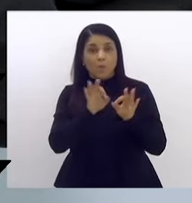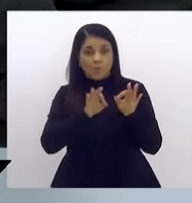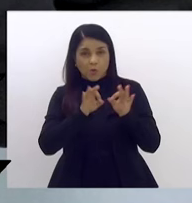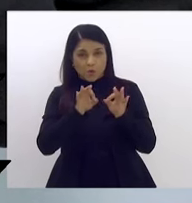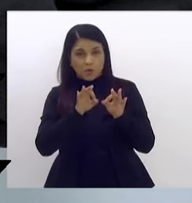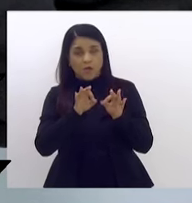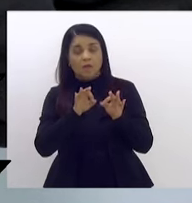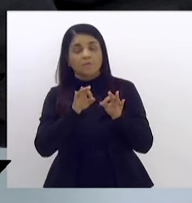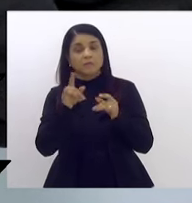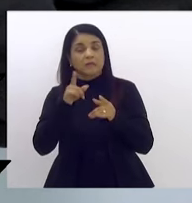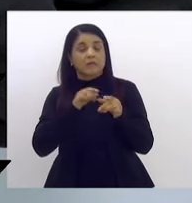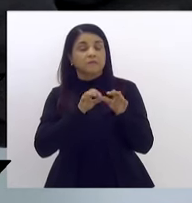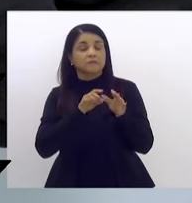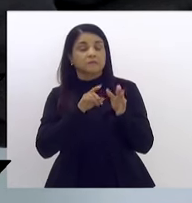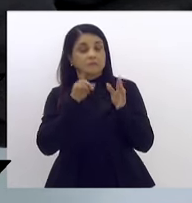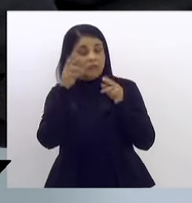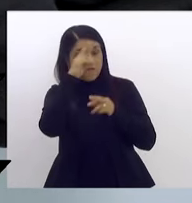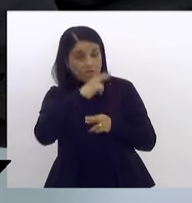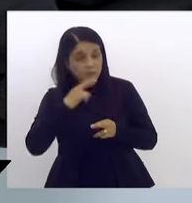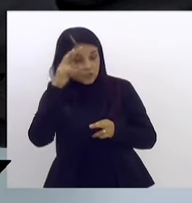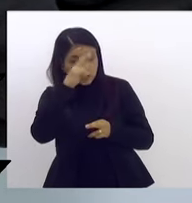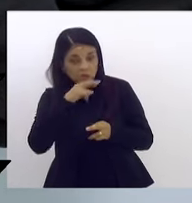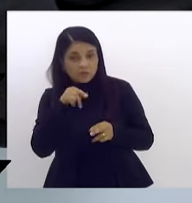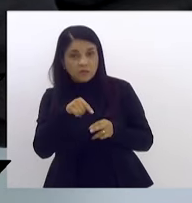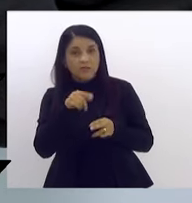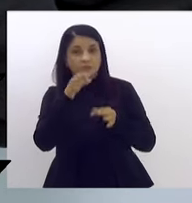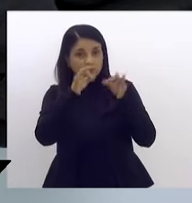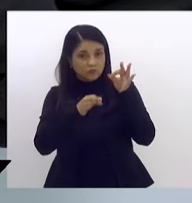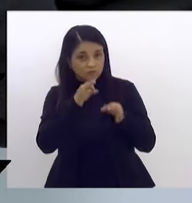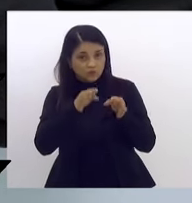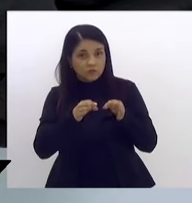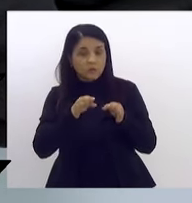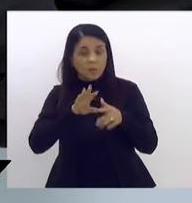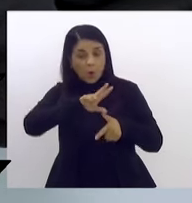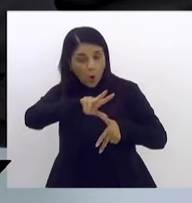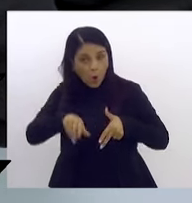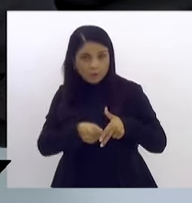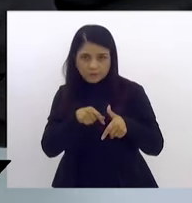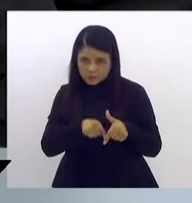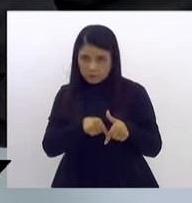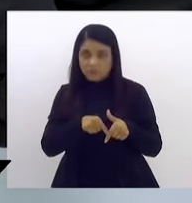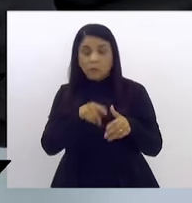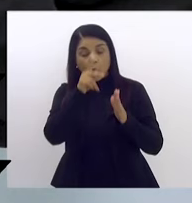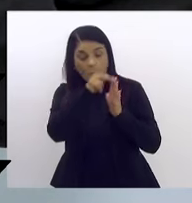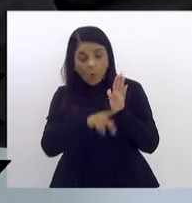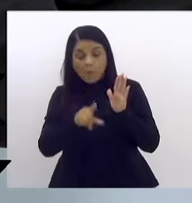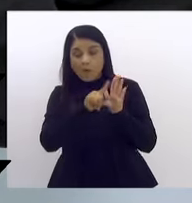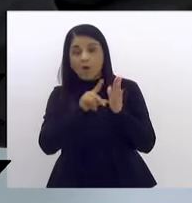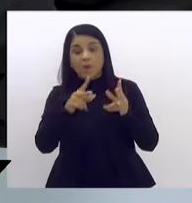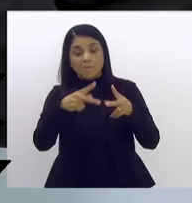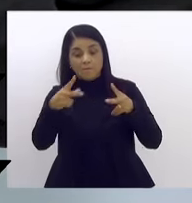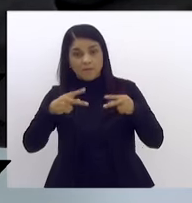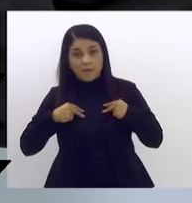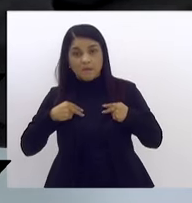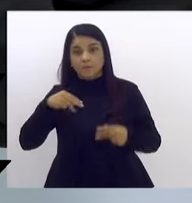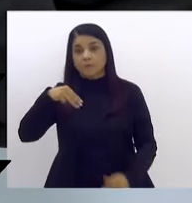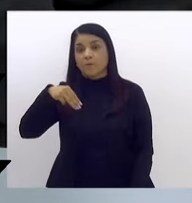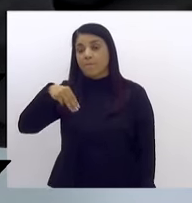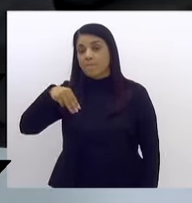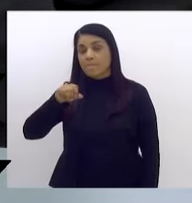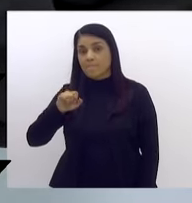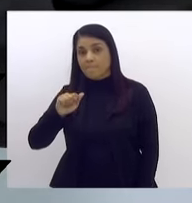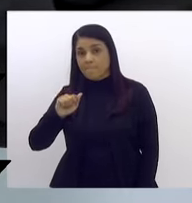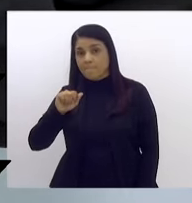por processo de corrupção mas esse projeto ele teve o mérito de incluir assistentes sociais na escola que foi o projeto Main e eu